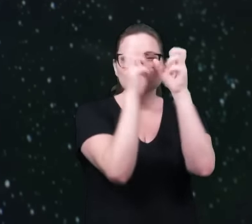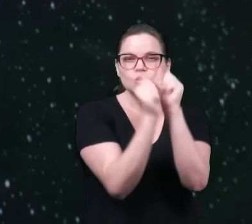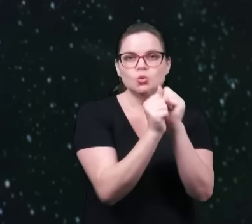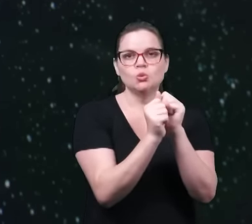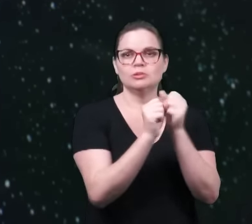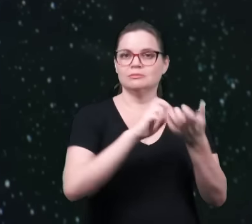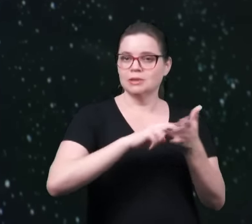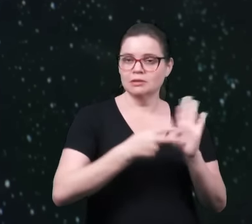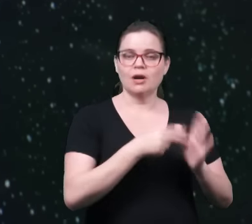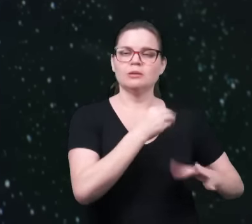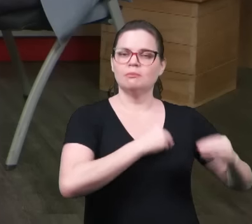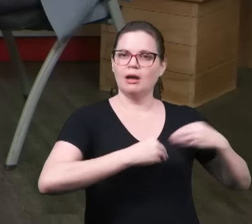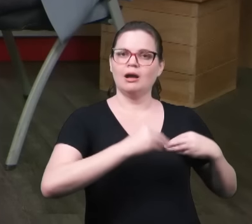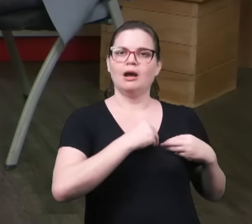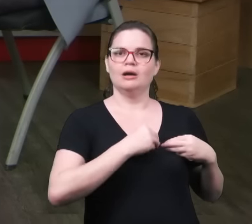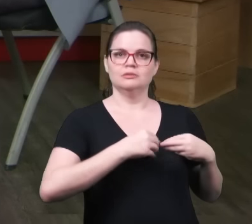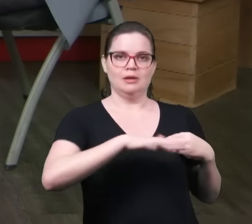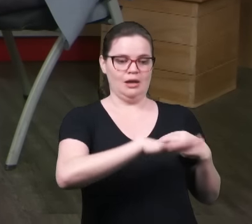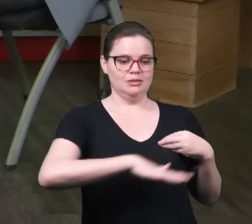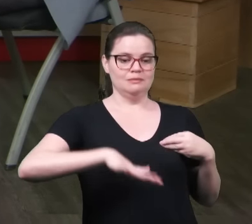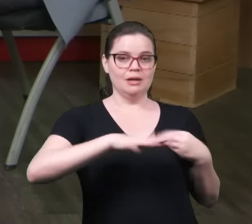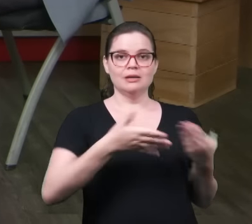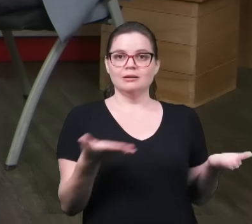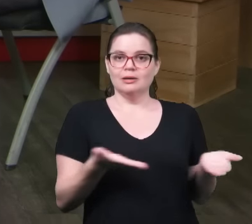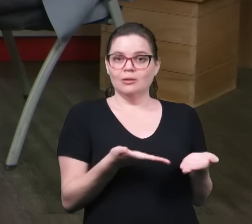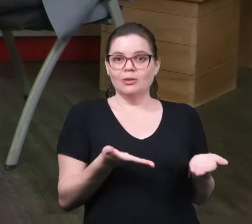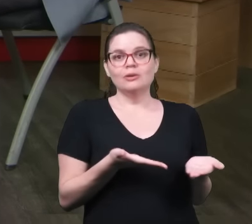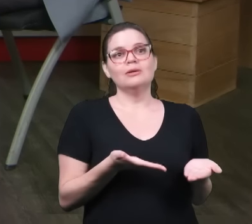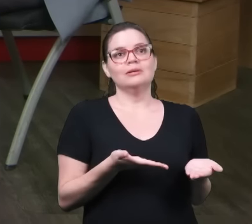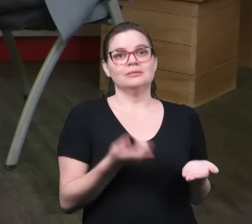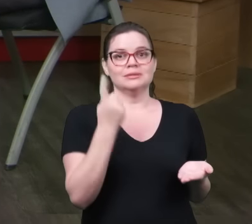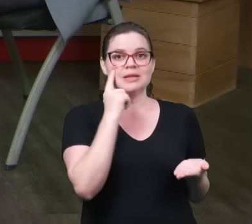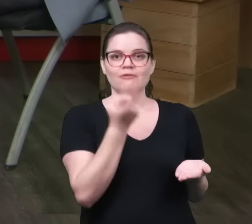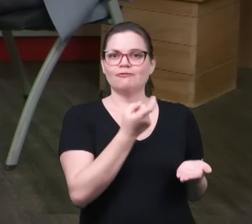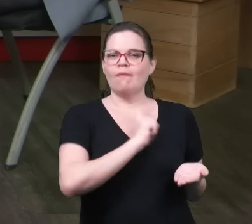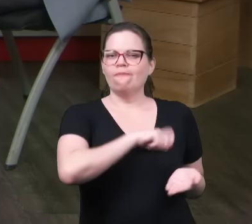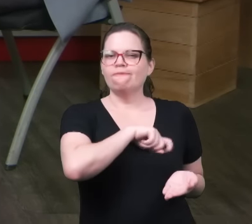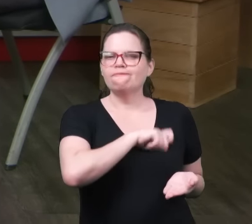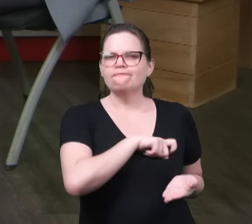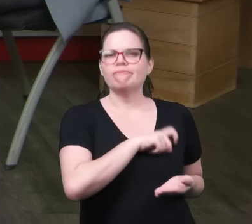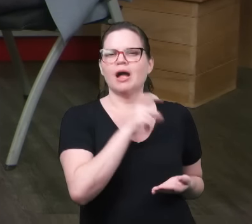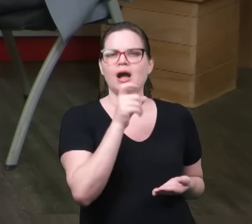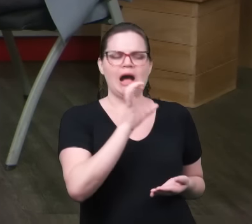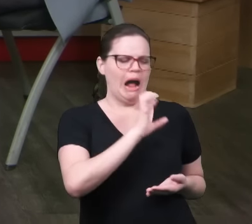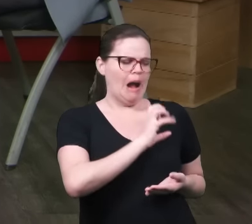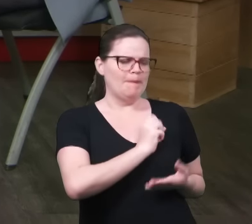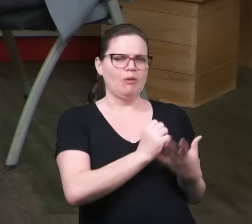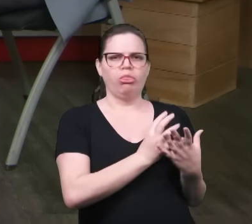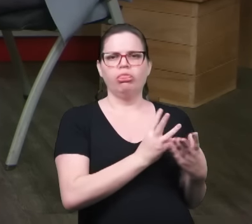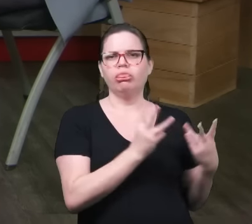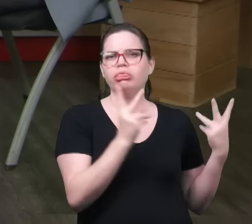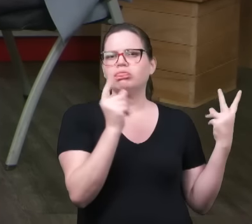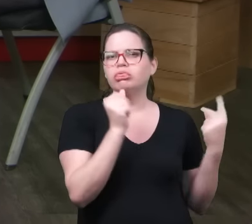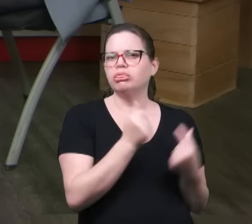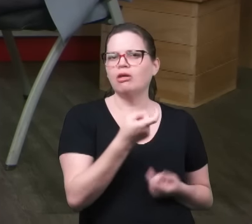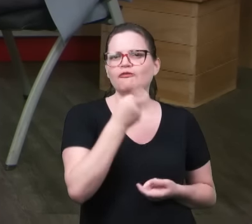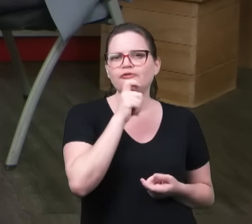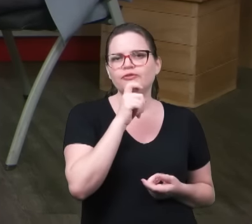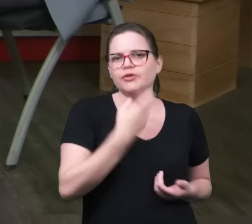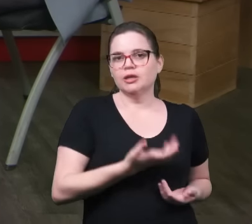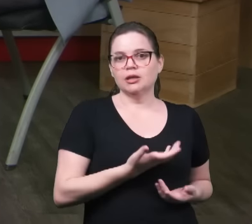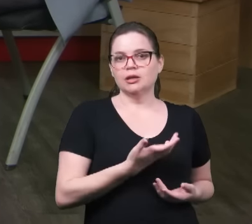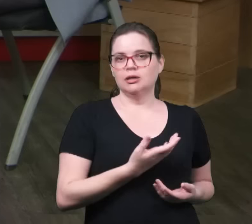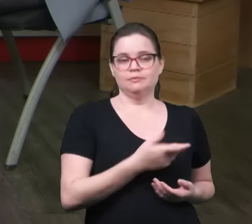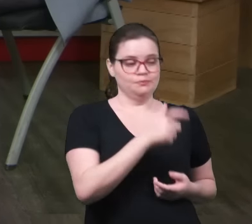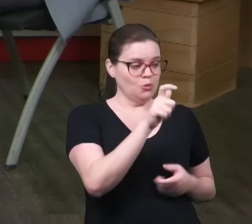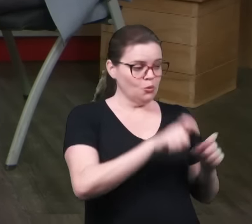estamos vivendo esse tempo. Da multiplicação do pecado. A iniquidade aumentando, o amor esfriaria, toda essa situação que permeia o